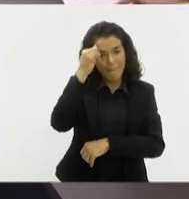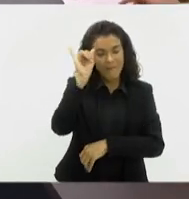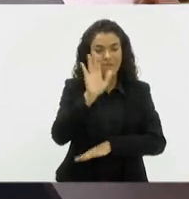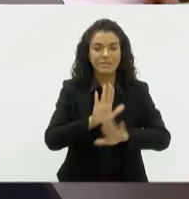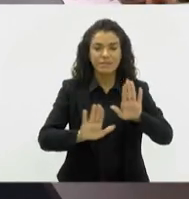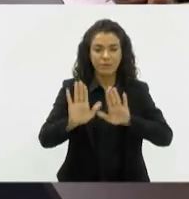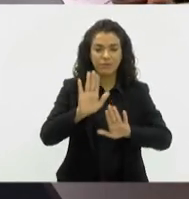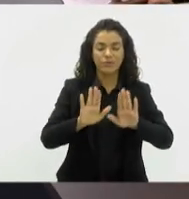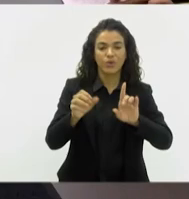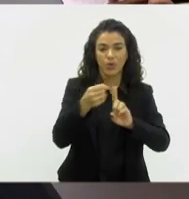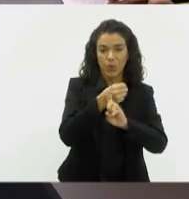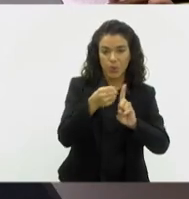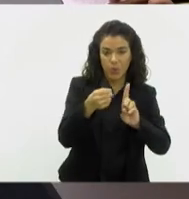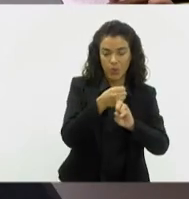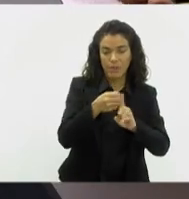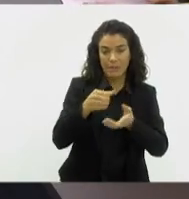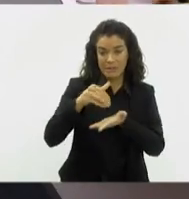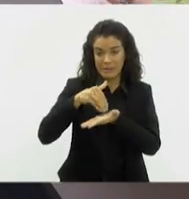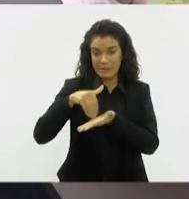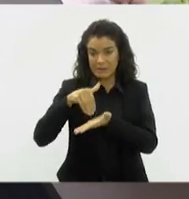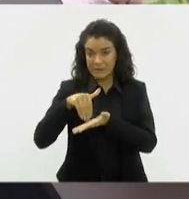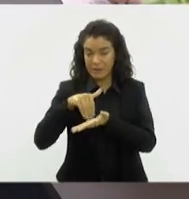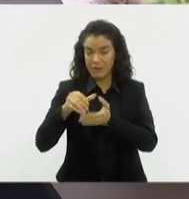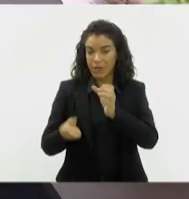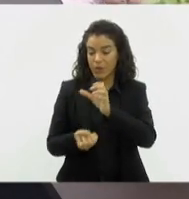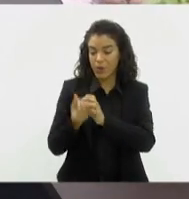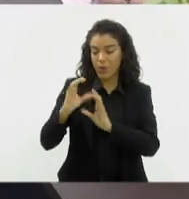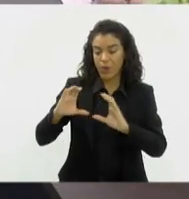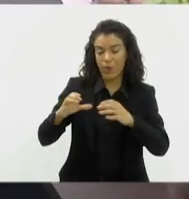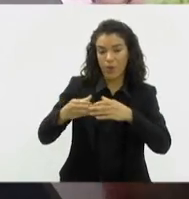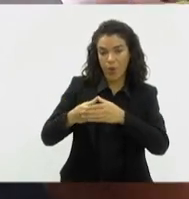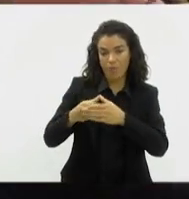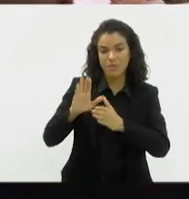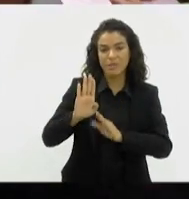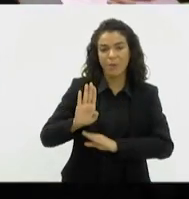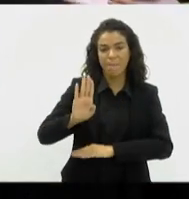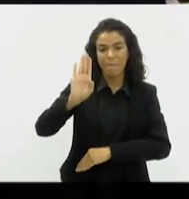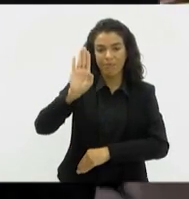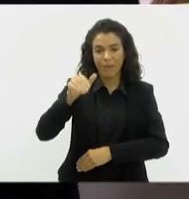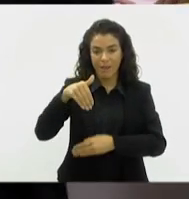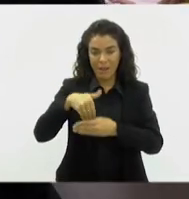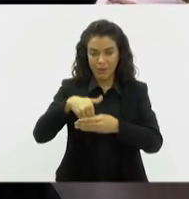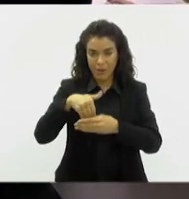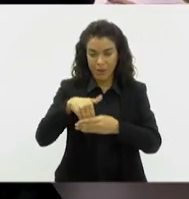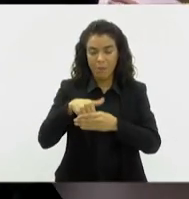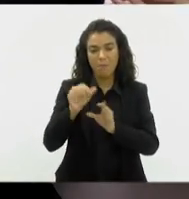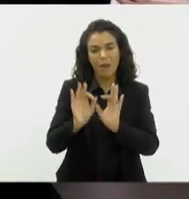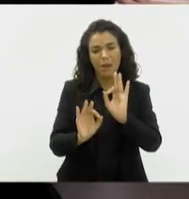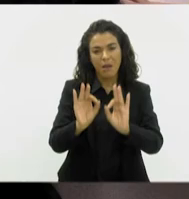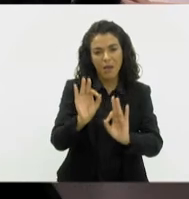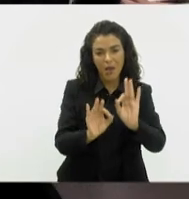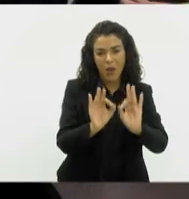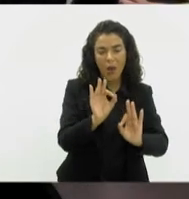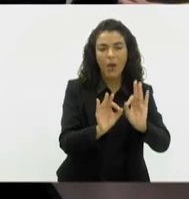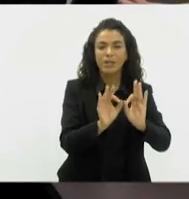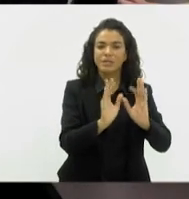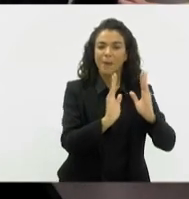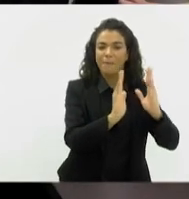da coordenação e da secretaria, a gente criou uma comissão eleitoral, né, formada justamente para organizar os